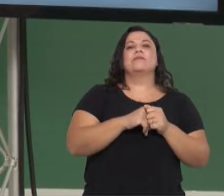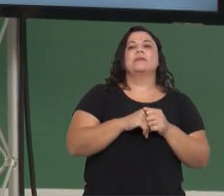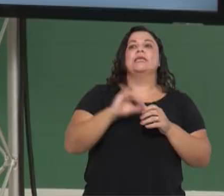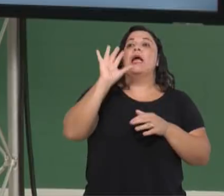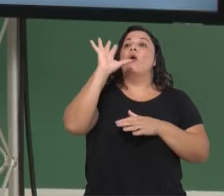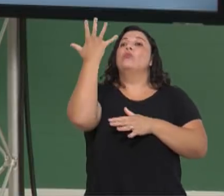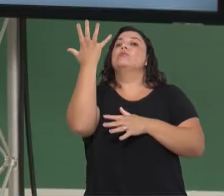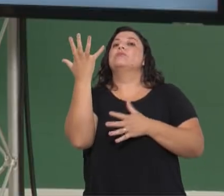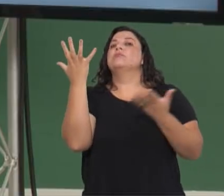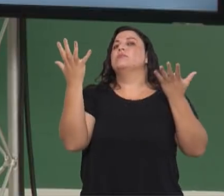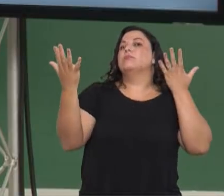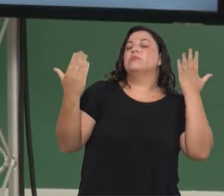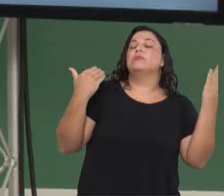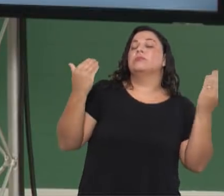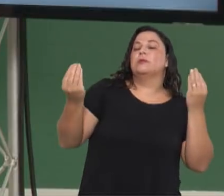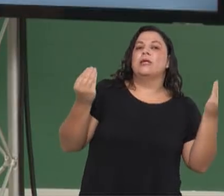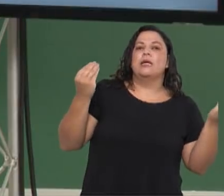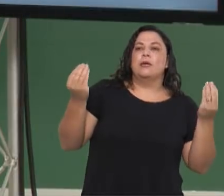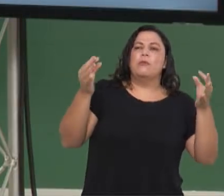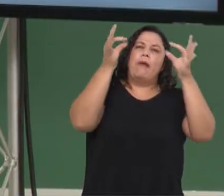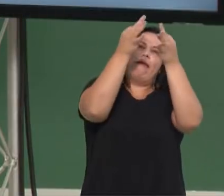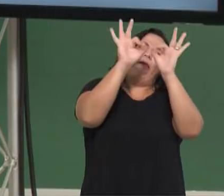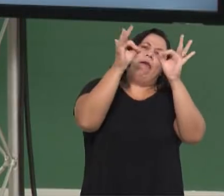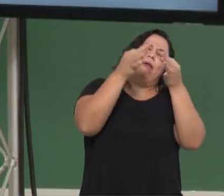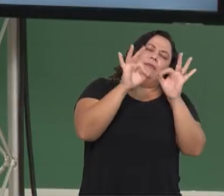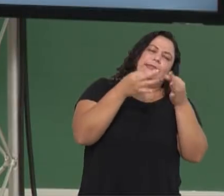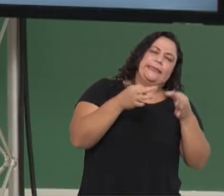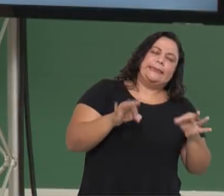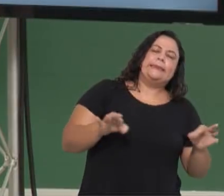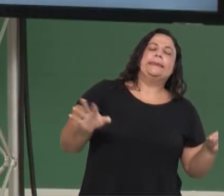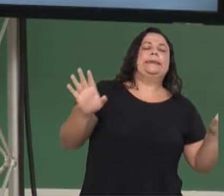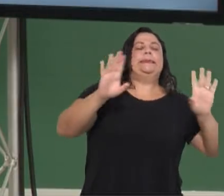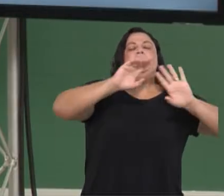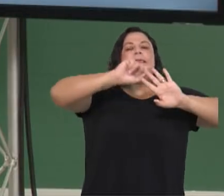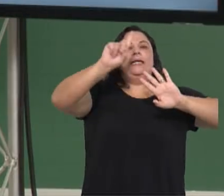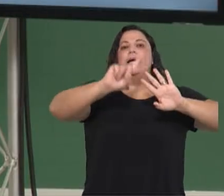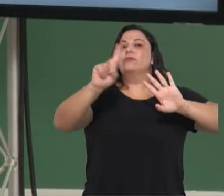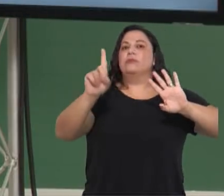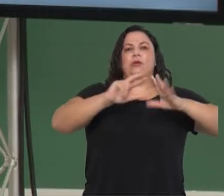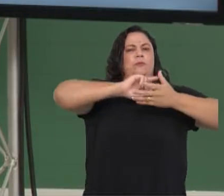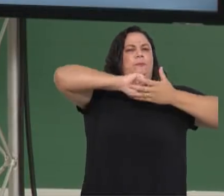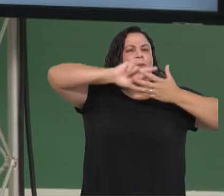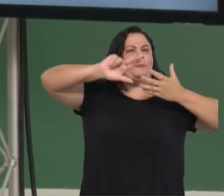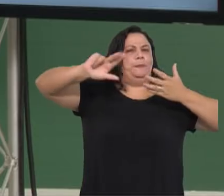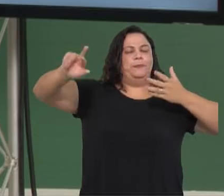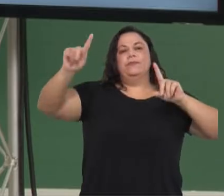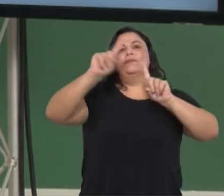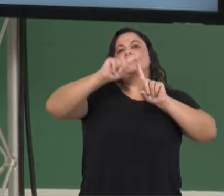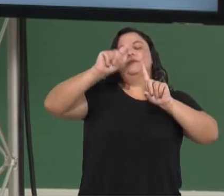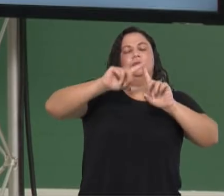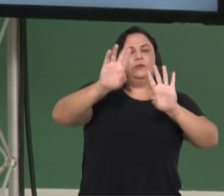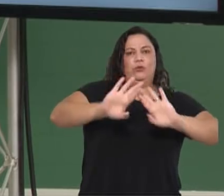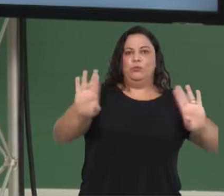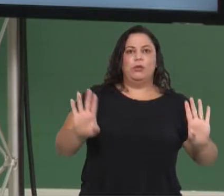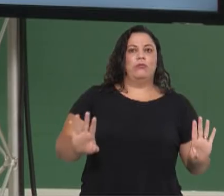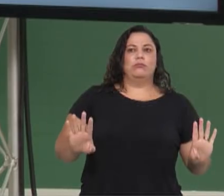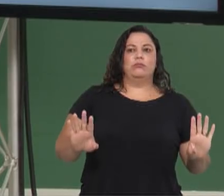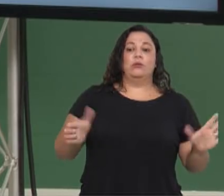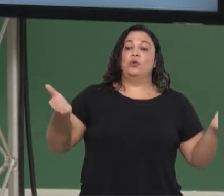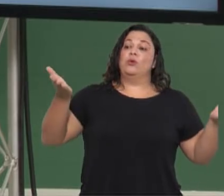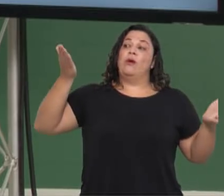dos tempos mais detalhadamente, do pretérito, né, os vários tipos. Eu estou falando de tempo, indicar